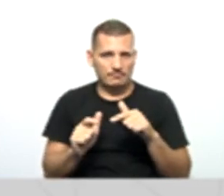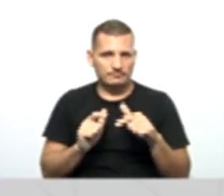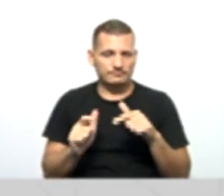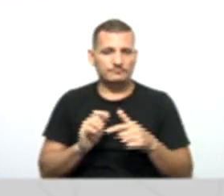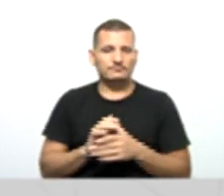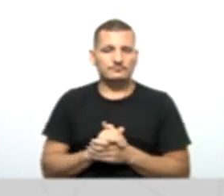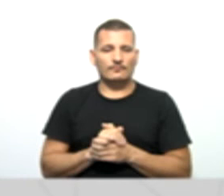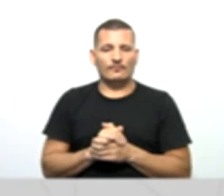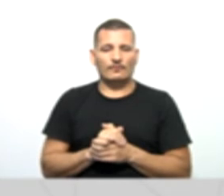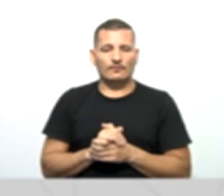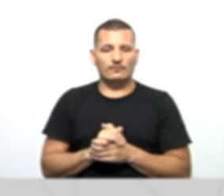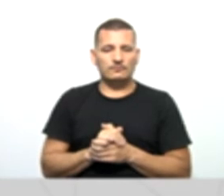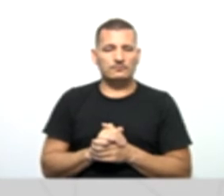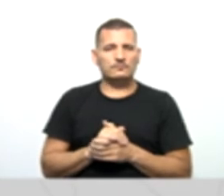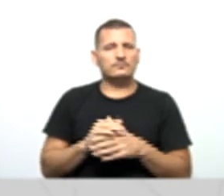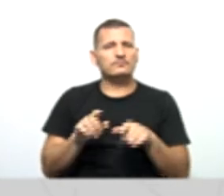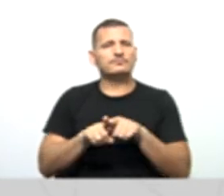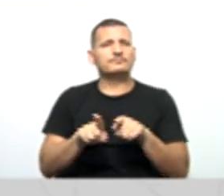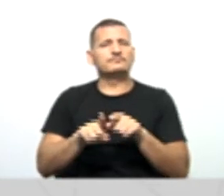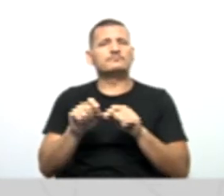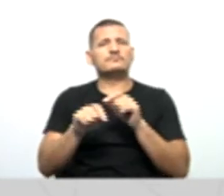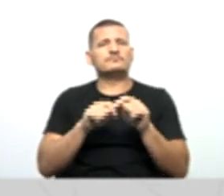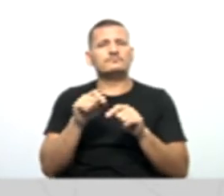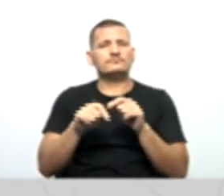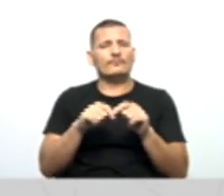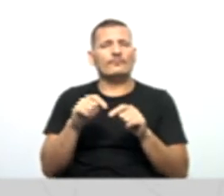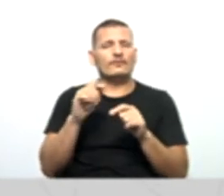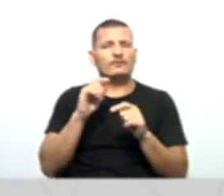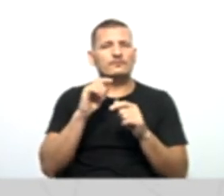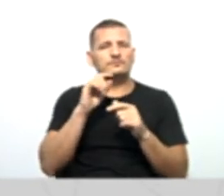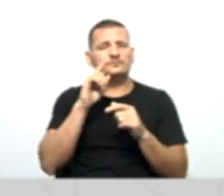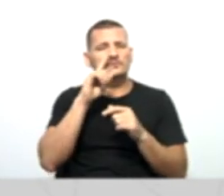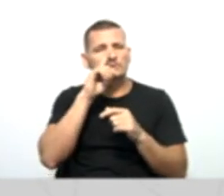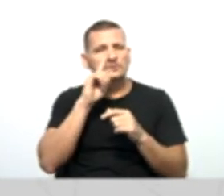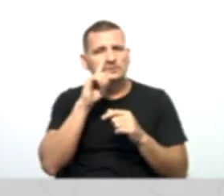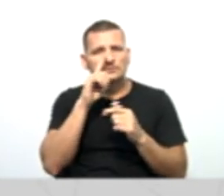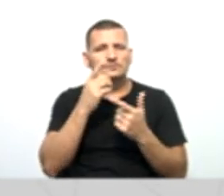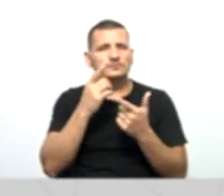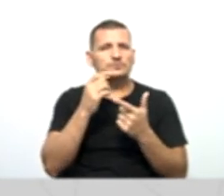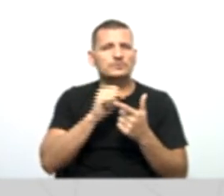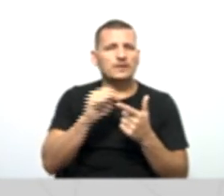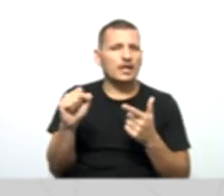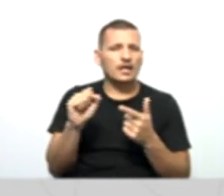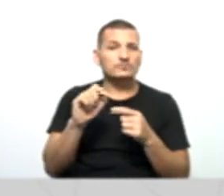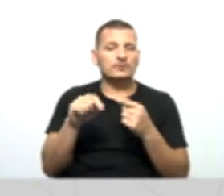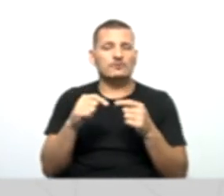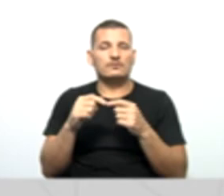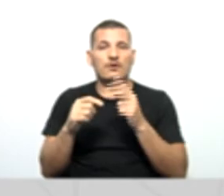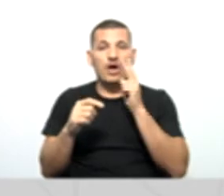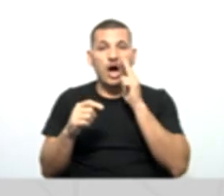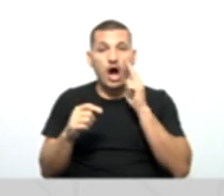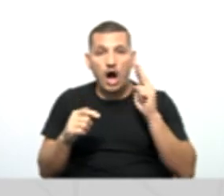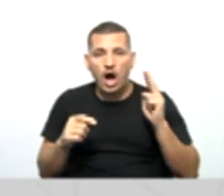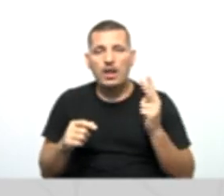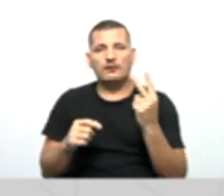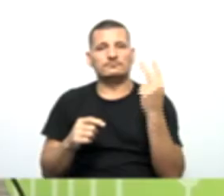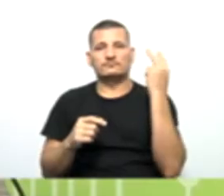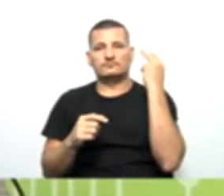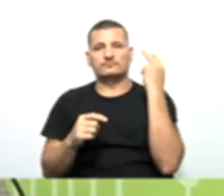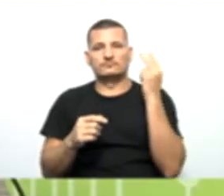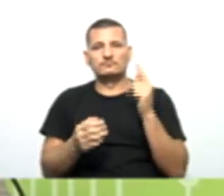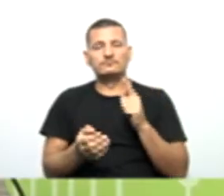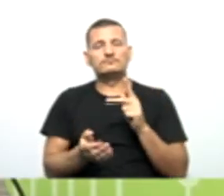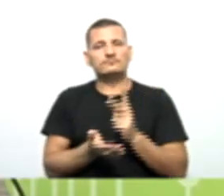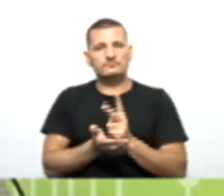um dos fatores críticos, né, fatores de sucesso que a gente tem é aquele olhar para o passado. A gente tem sempre que olhar o